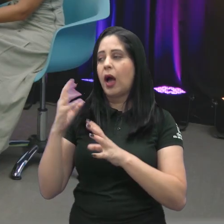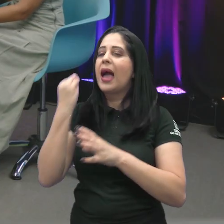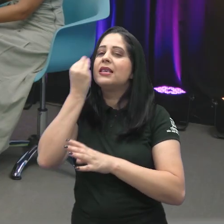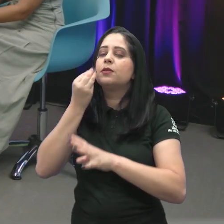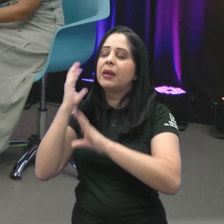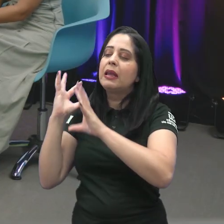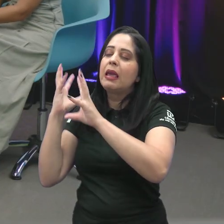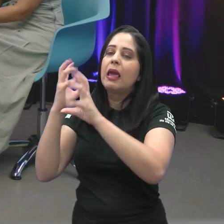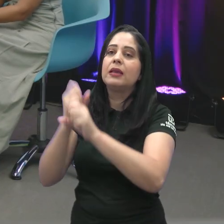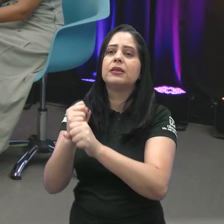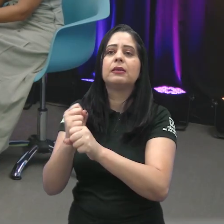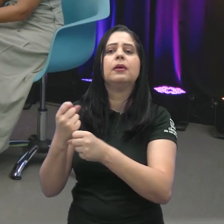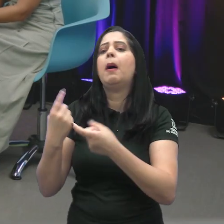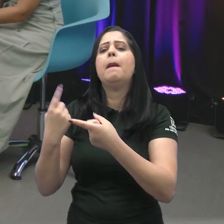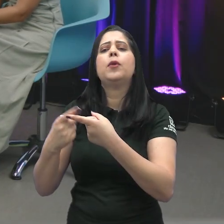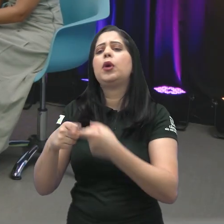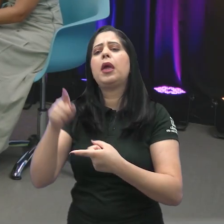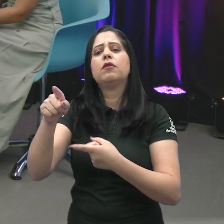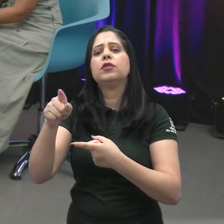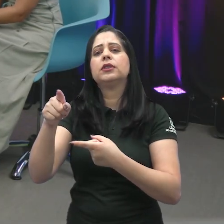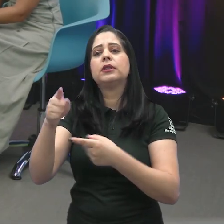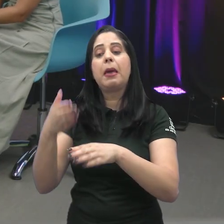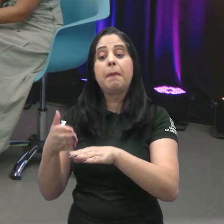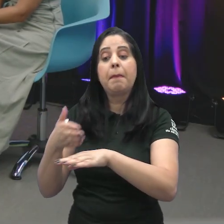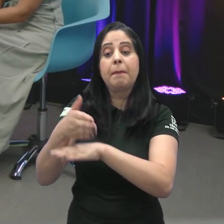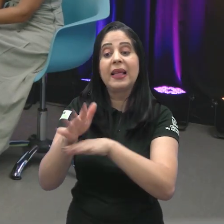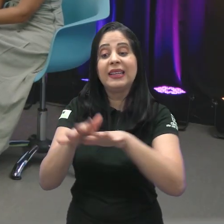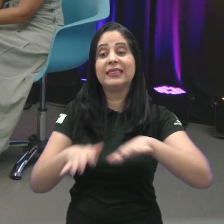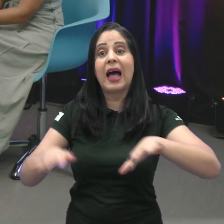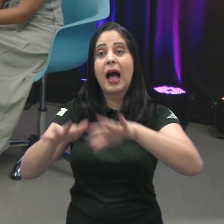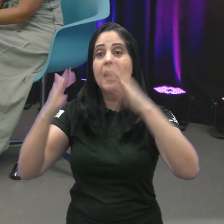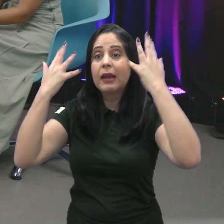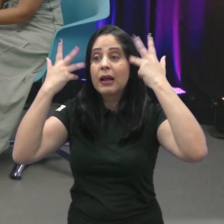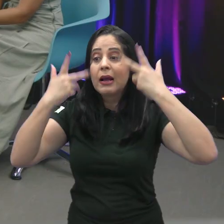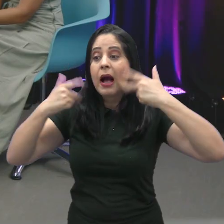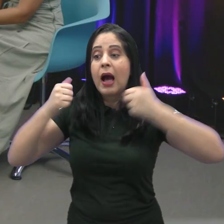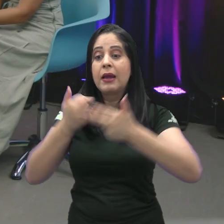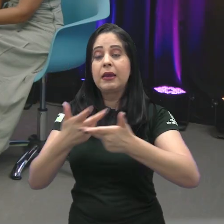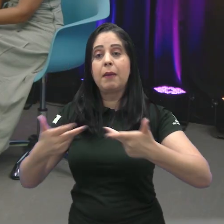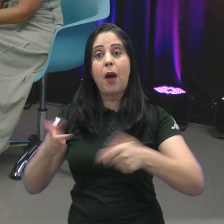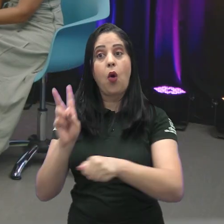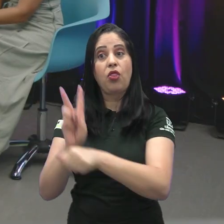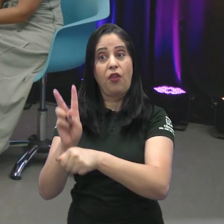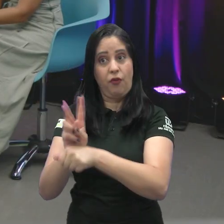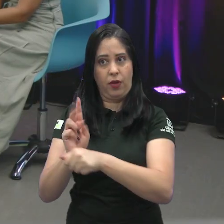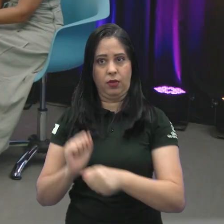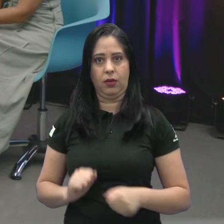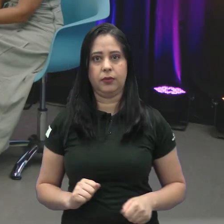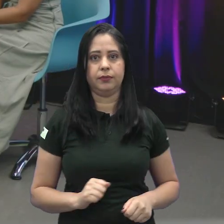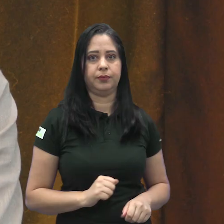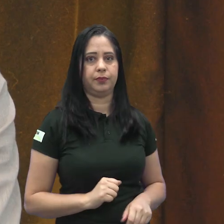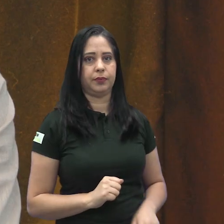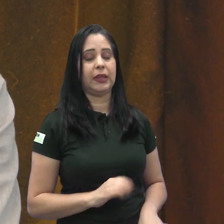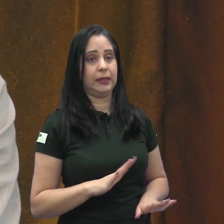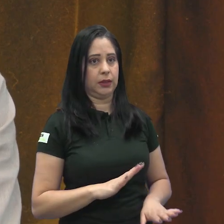se envolveu dentro dessa causa animal. Olha, a causa animal, eu vim da área